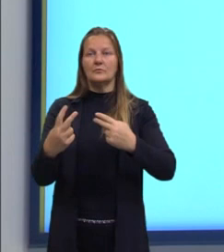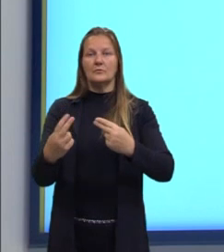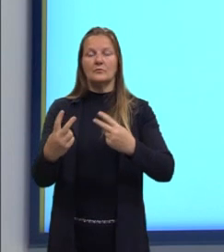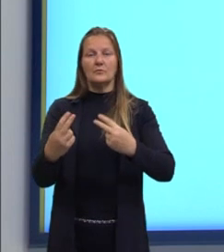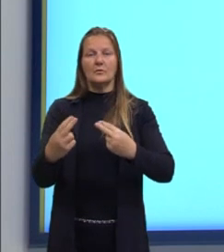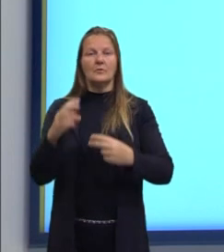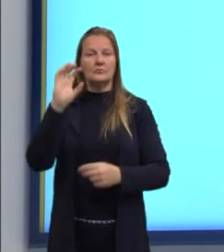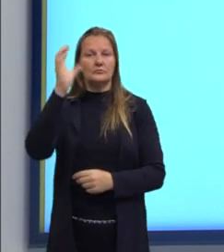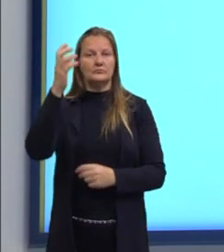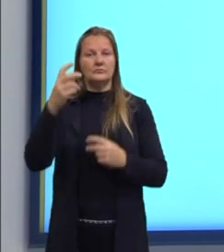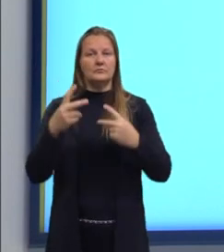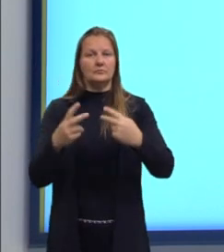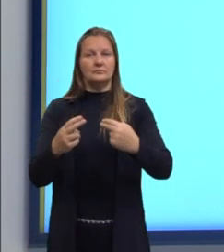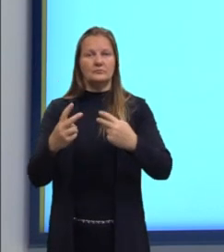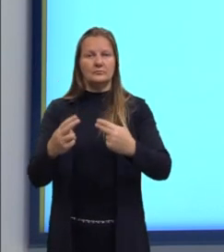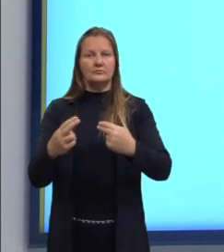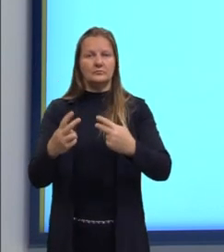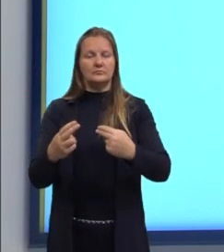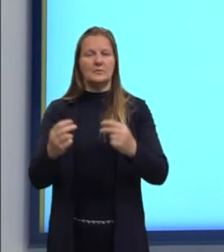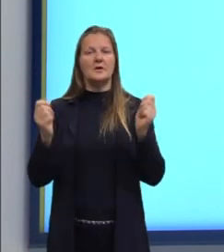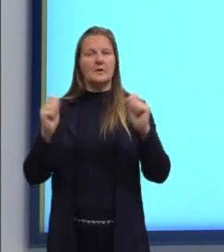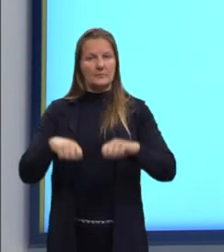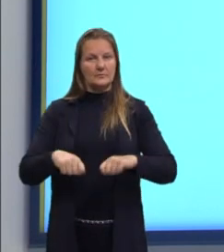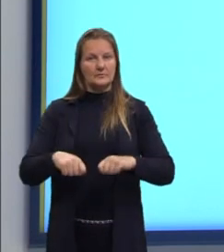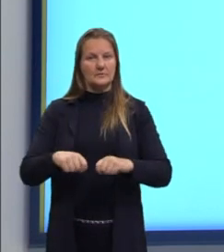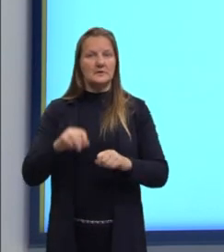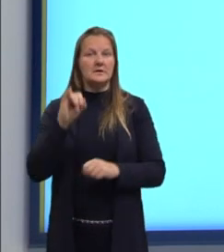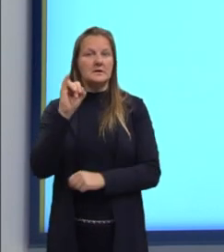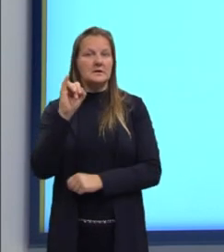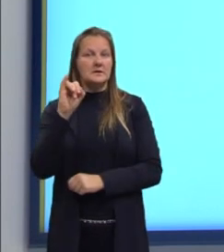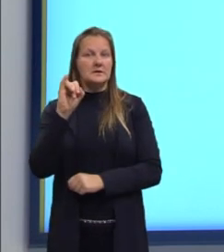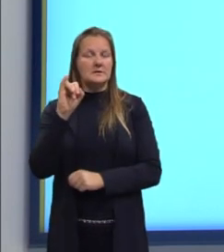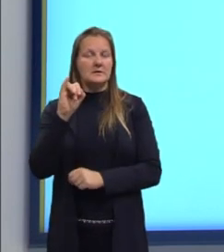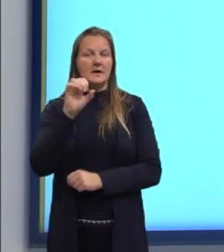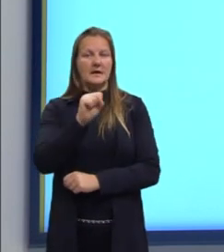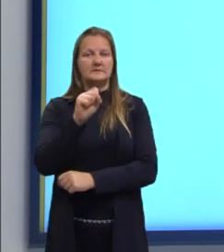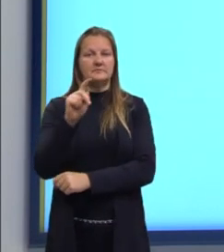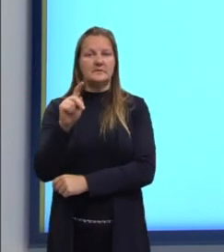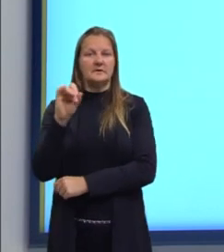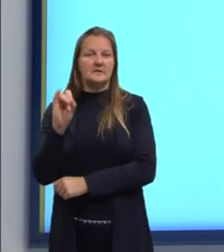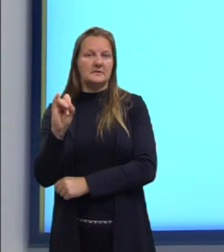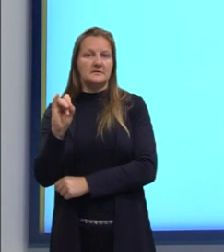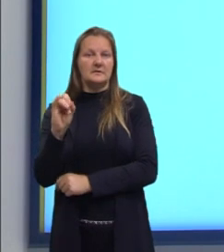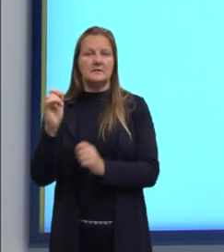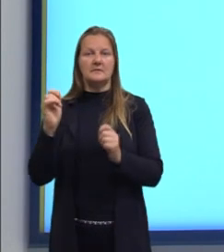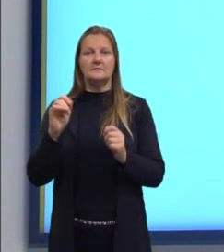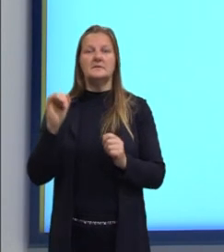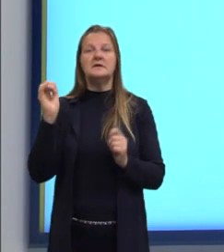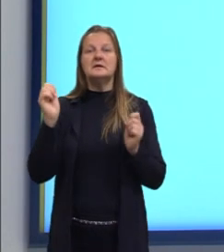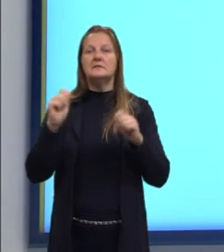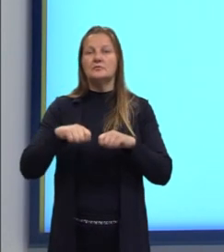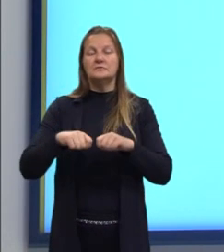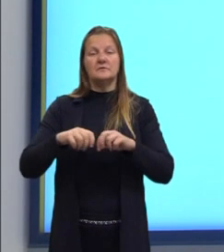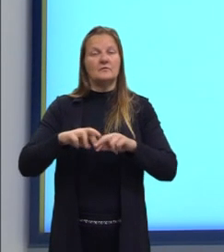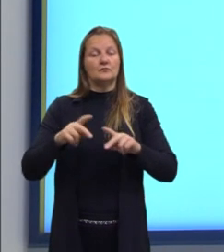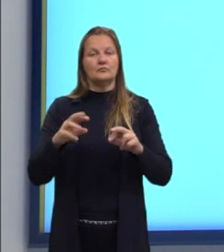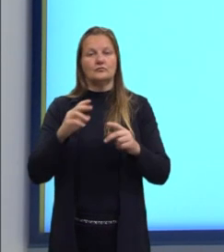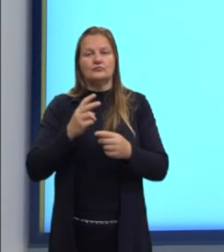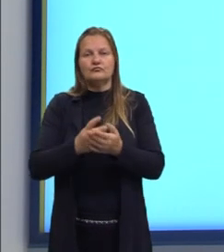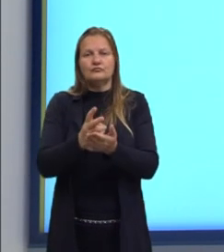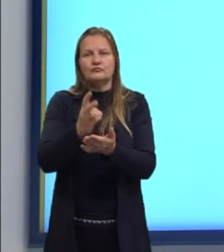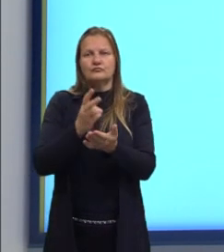solução do sistema por isso que ele é possível mas indeterminado porque eu não consigo determinar infinitas soluções